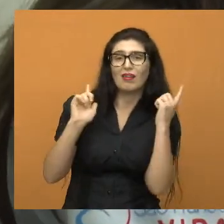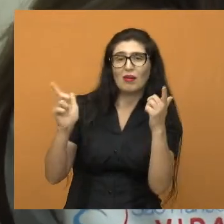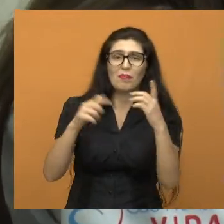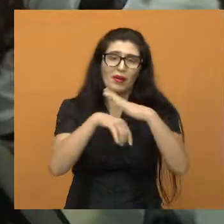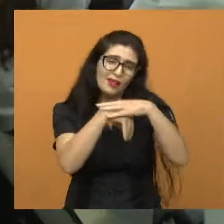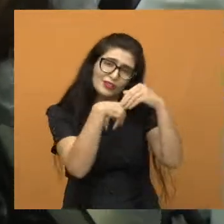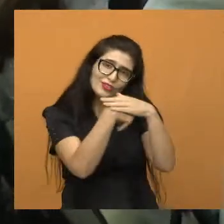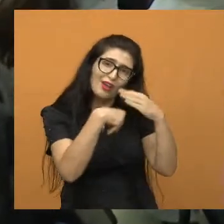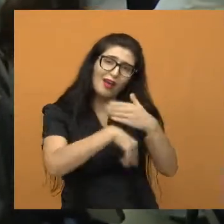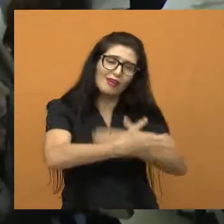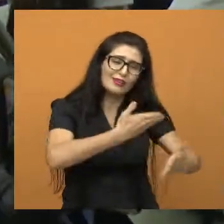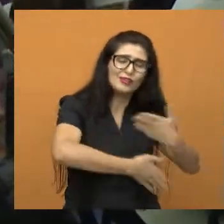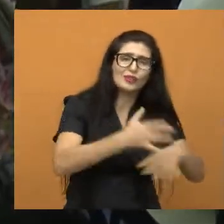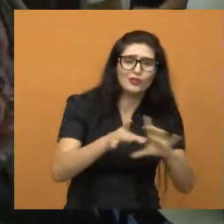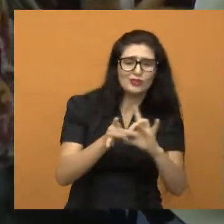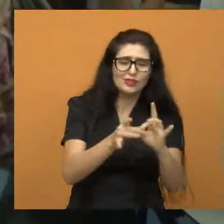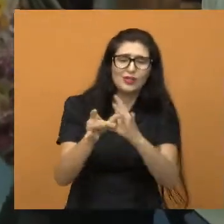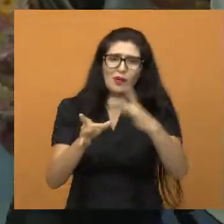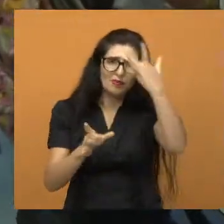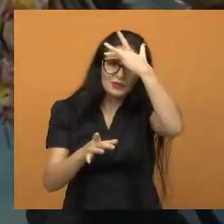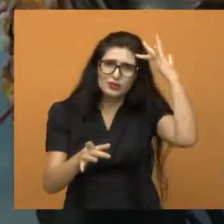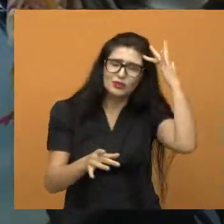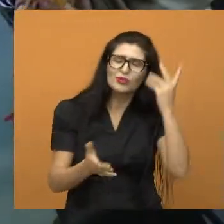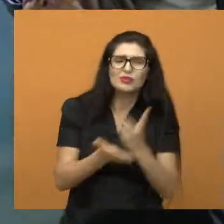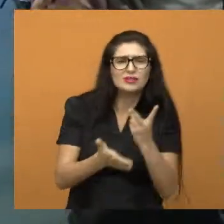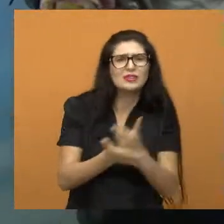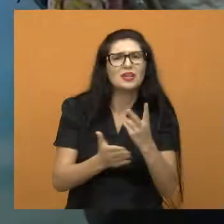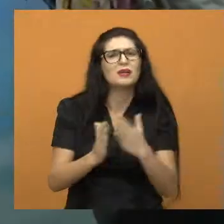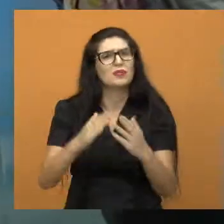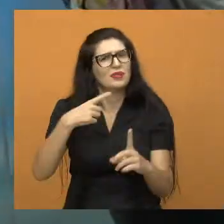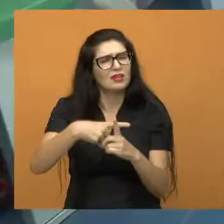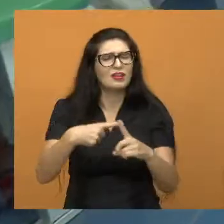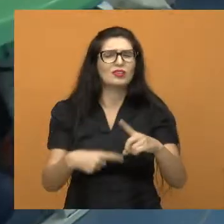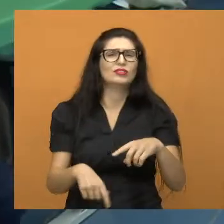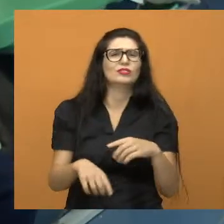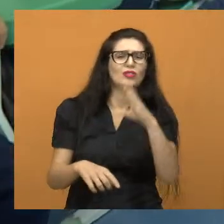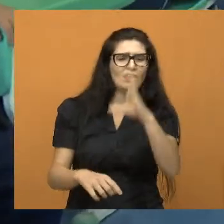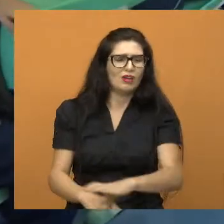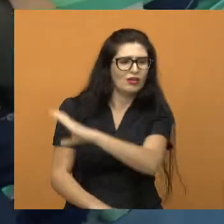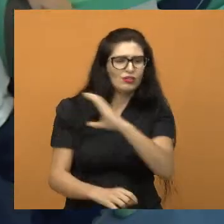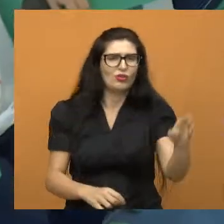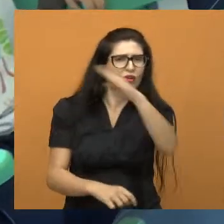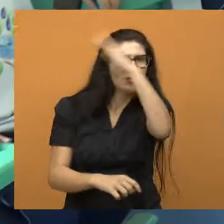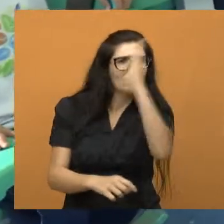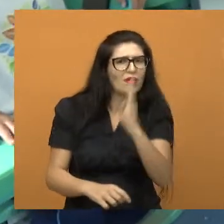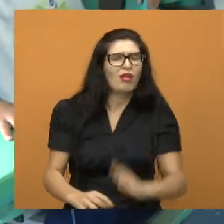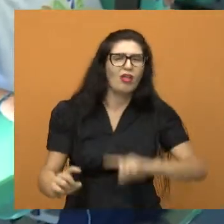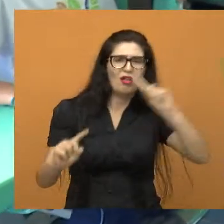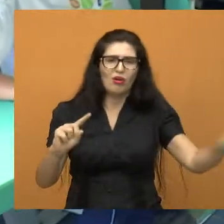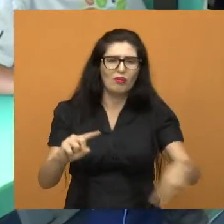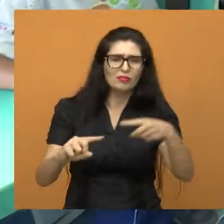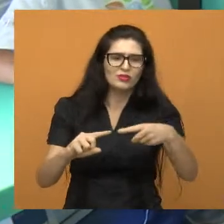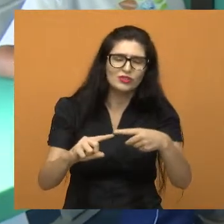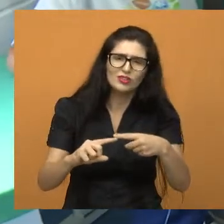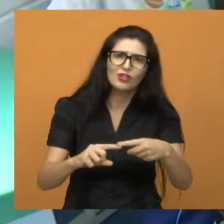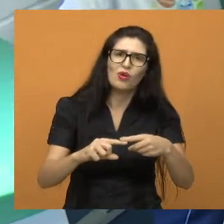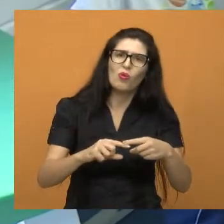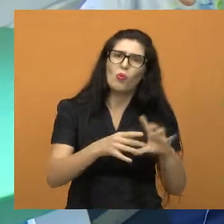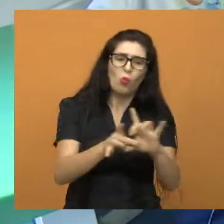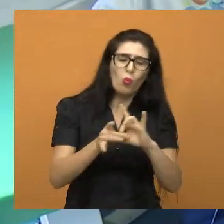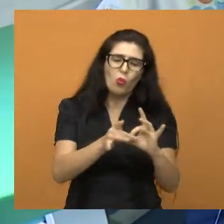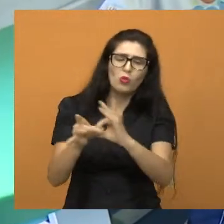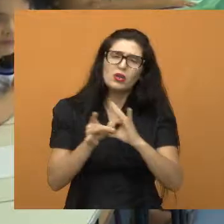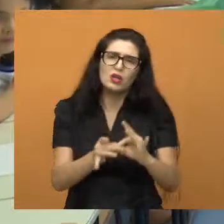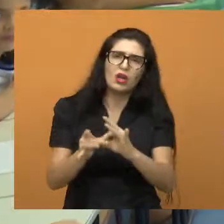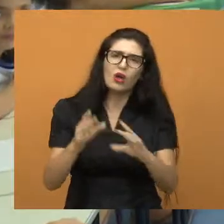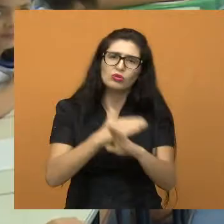da fraternidade, realizada todos os anos pela Igreja Católica no Brasil, tendo como principal objetivo despertar a solidariedade de todos